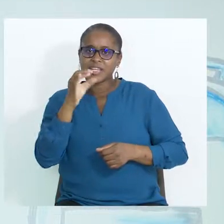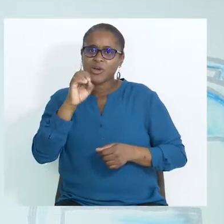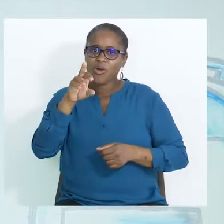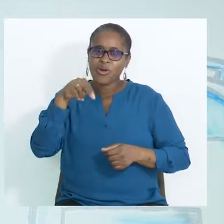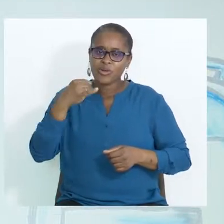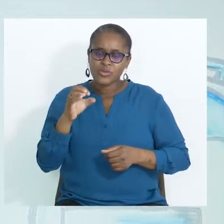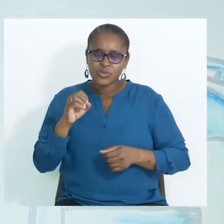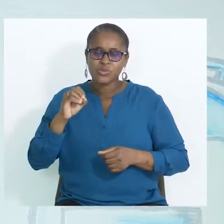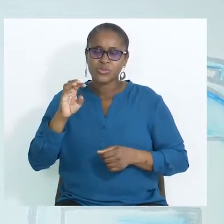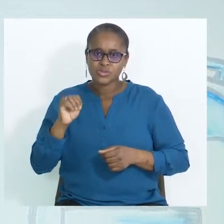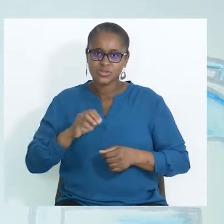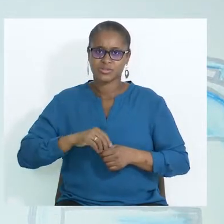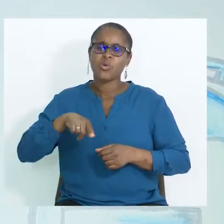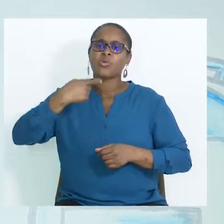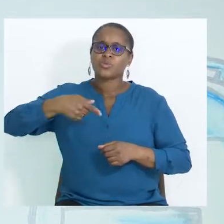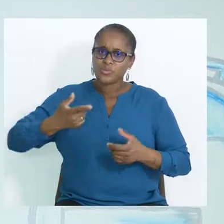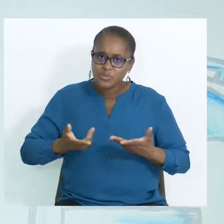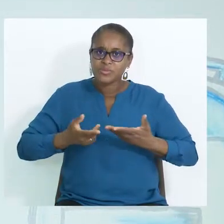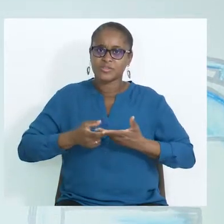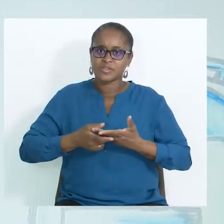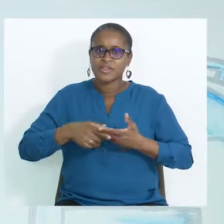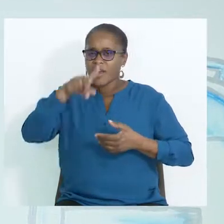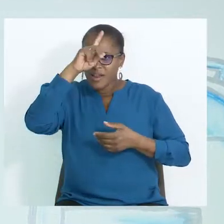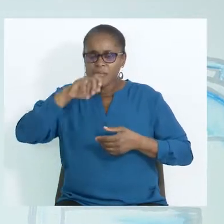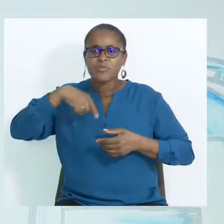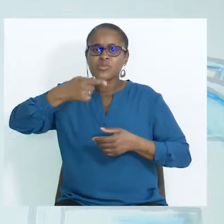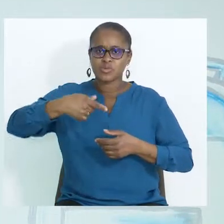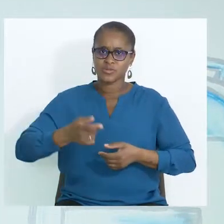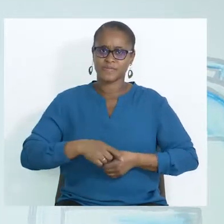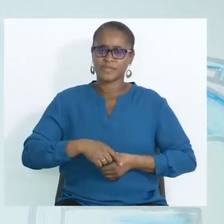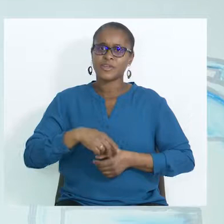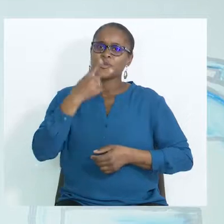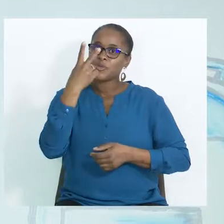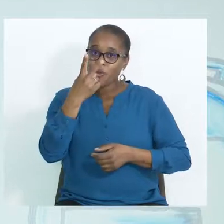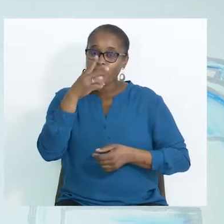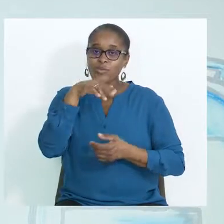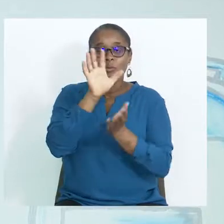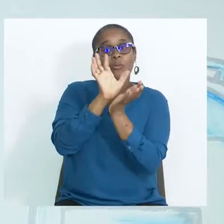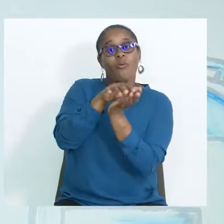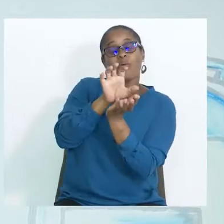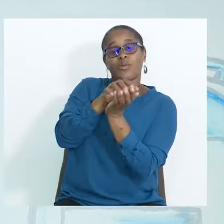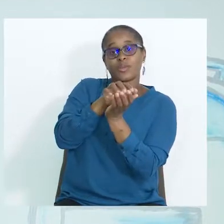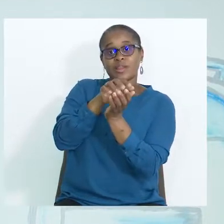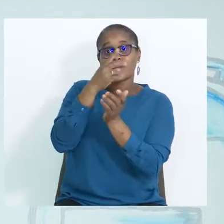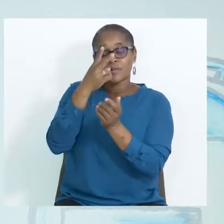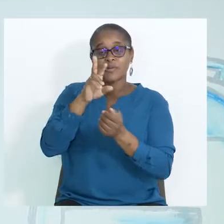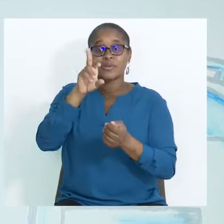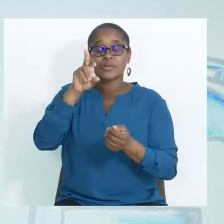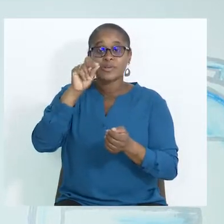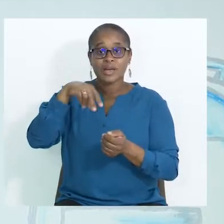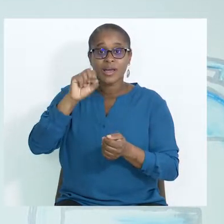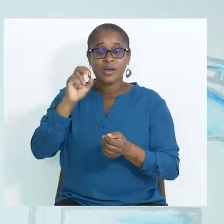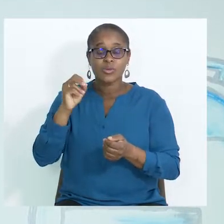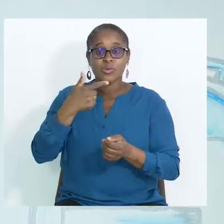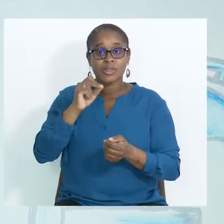unicórnios e mais em e vamos jogar o cortar os outros a dos crocodilos um morango